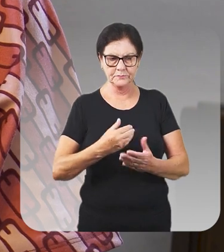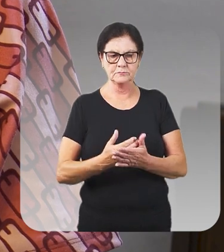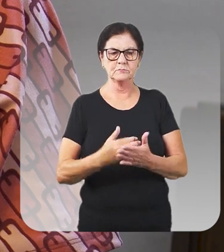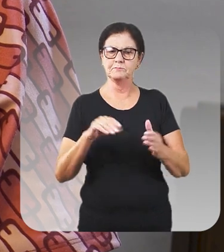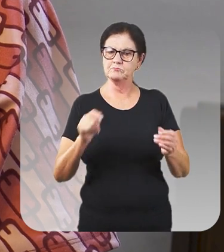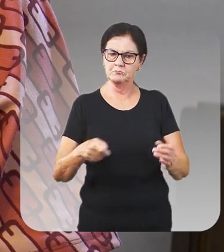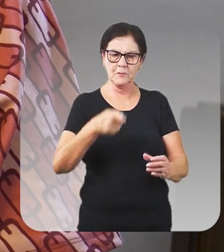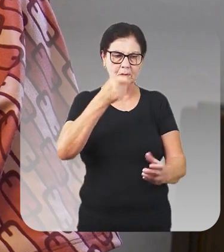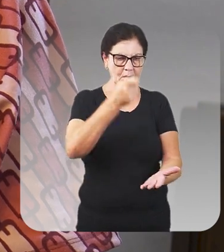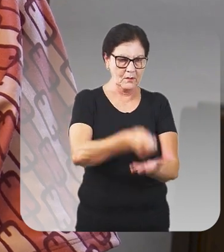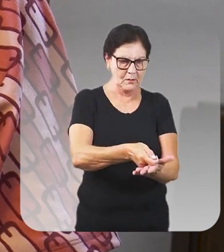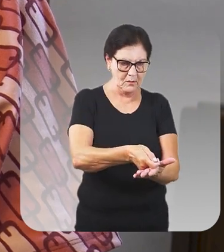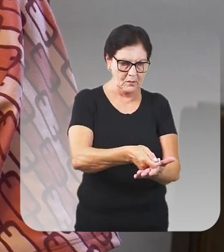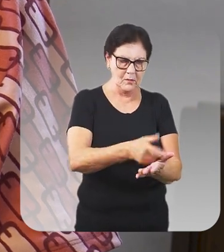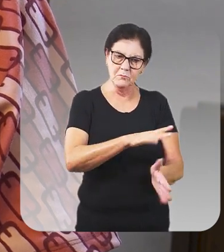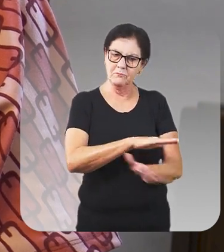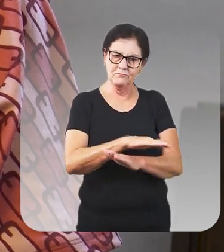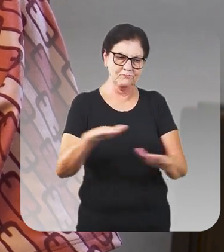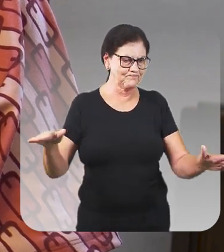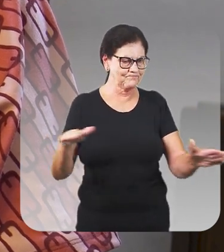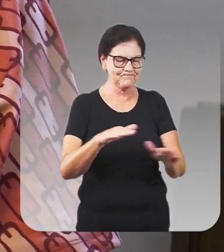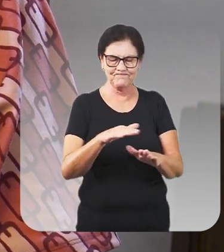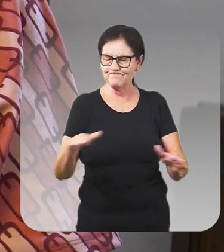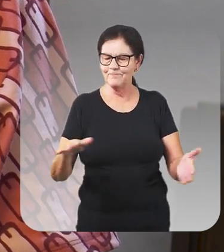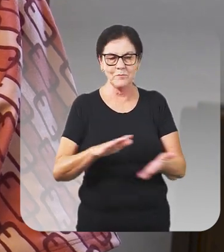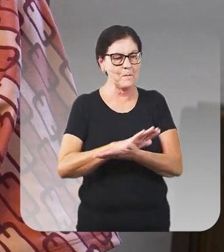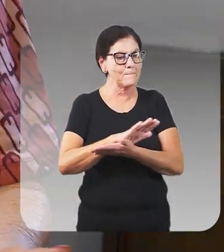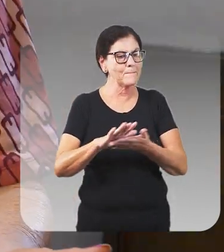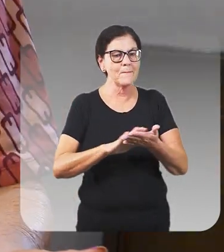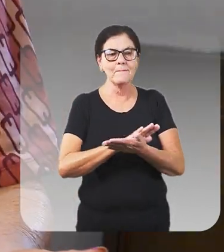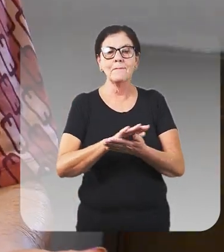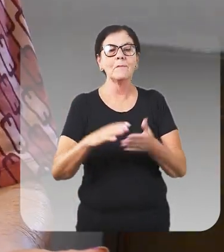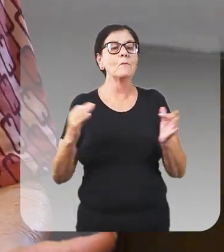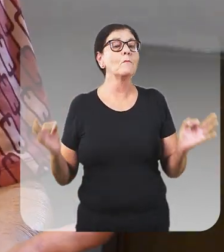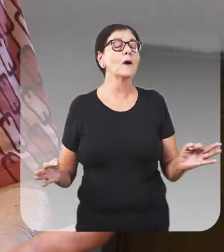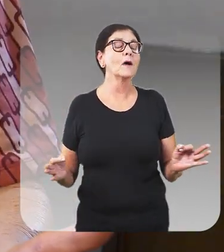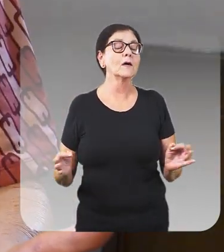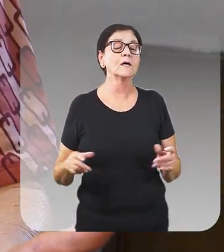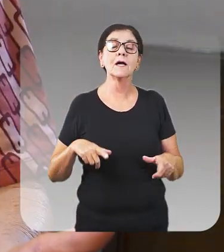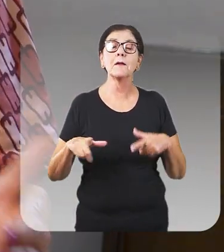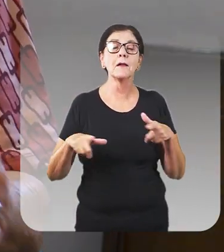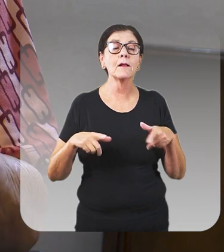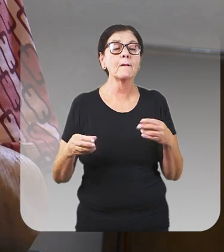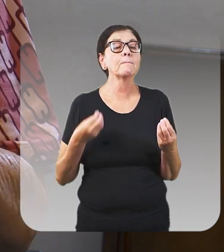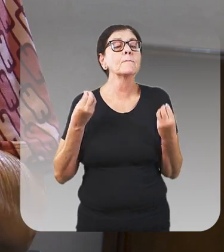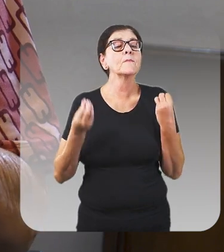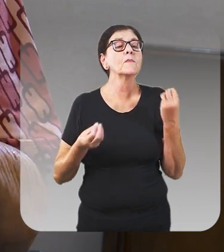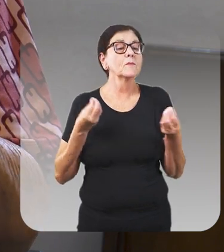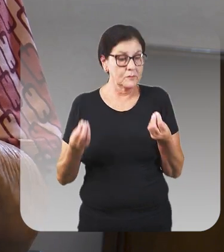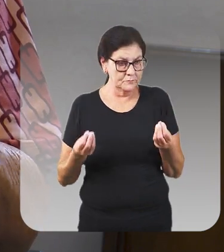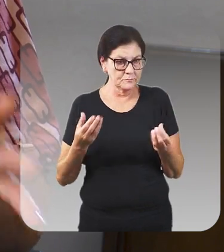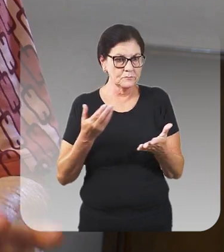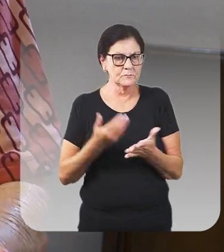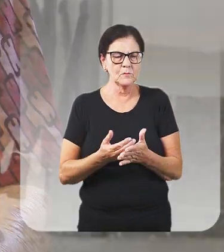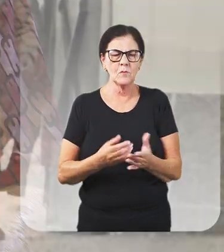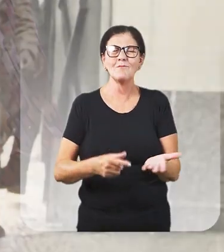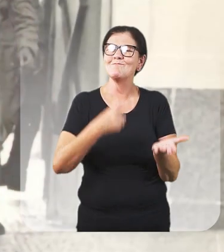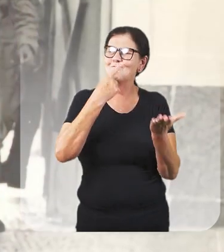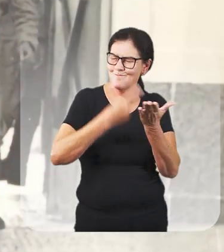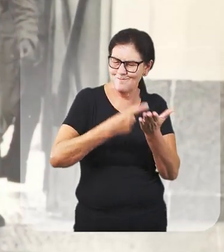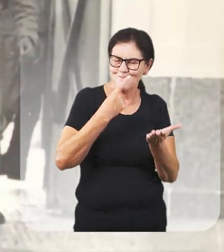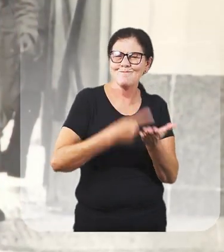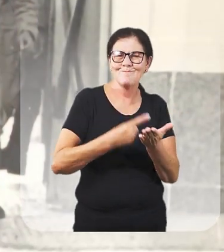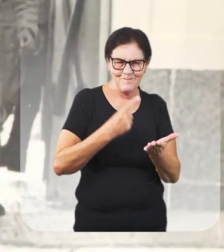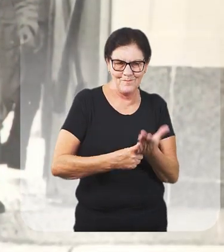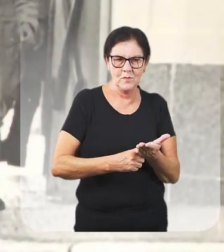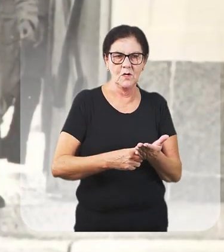não desse o aval a essa pessoa que foi eleita, ele não podia exercer o mandato. Então era tudo combinado, né?